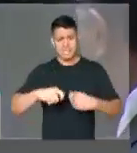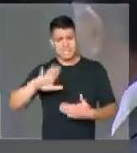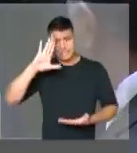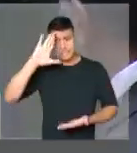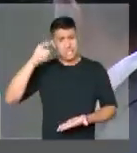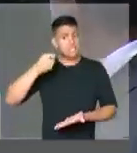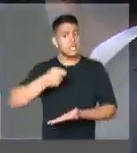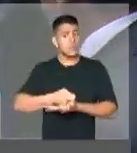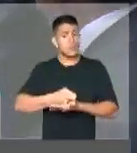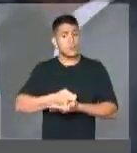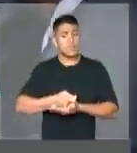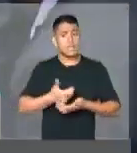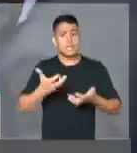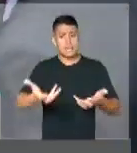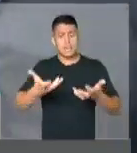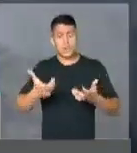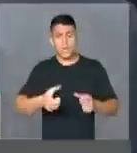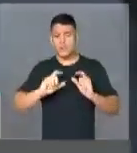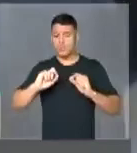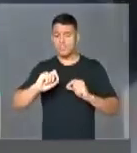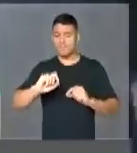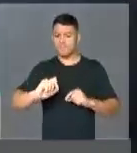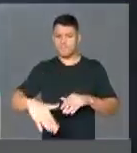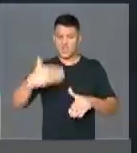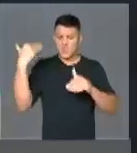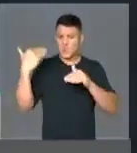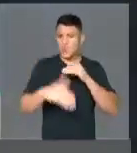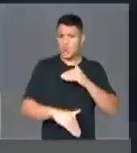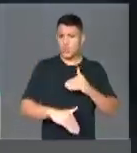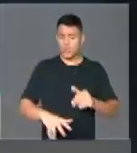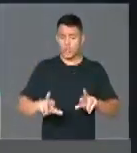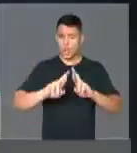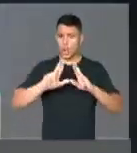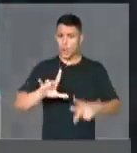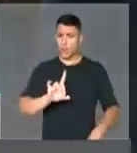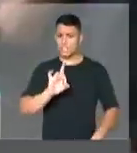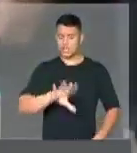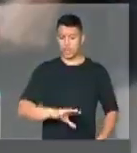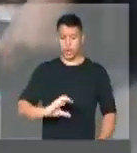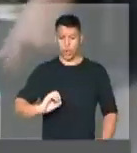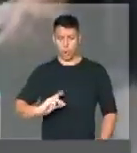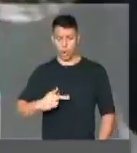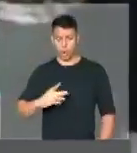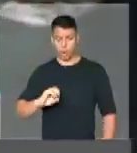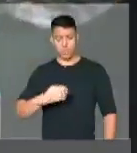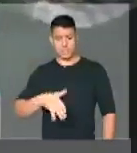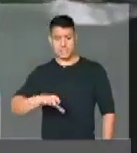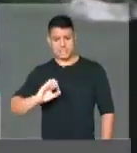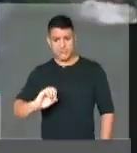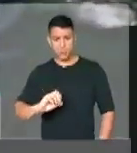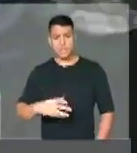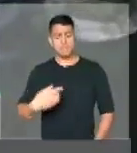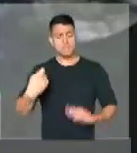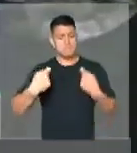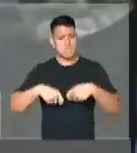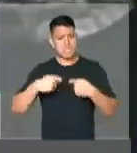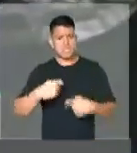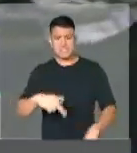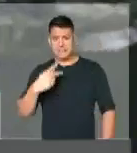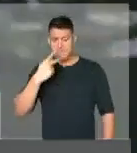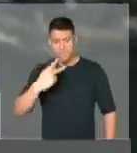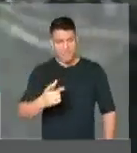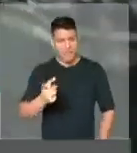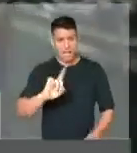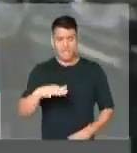ditadura? Eu quero rechaçar aqui e dizer que não deveria ser só a oposição a rechaçar esse posicionamento